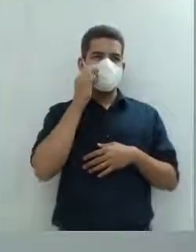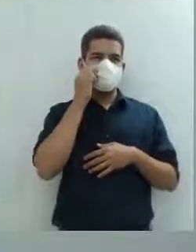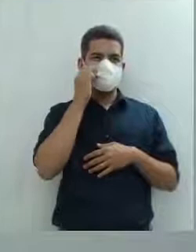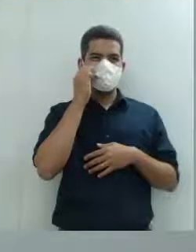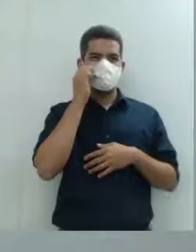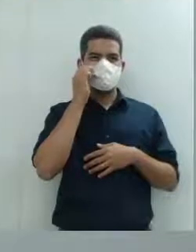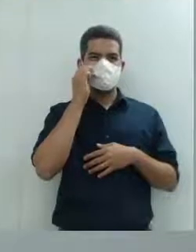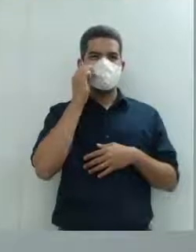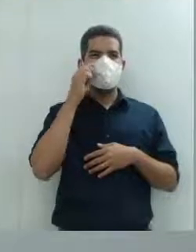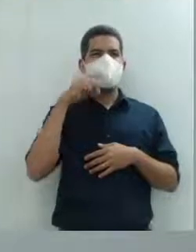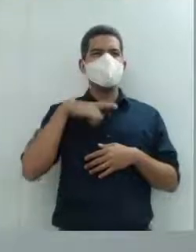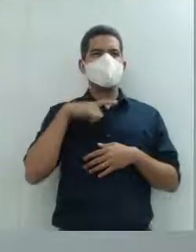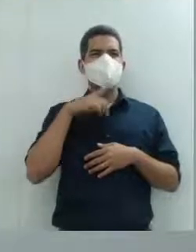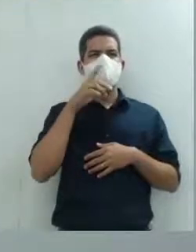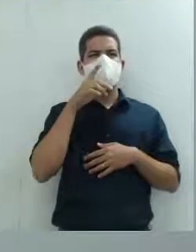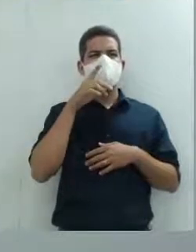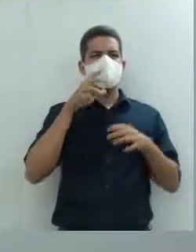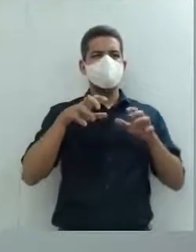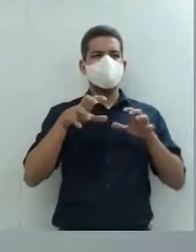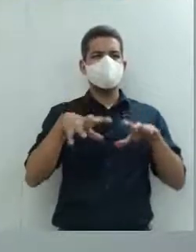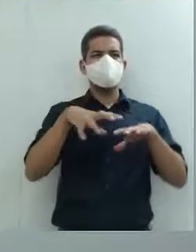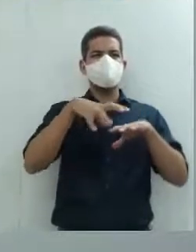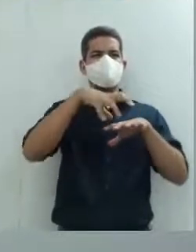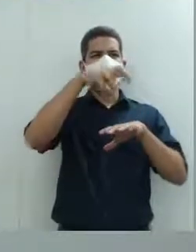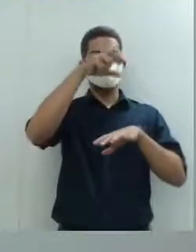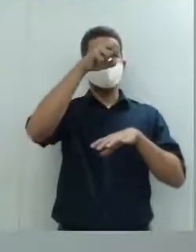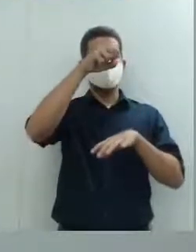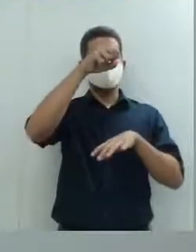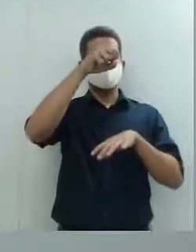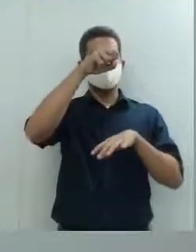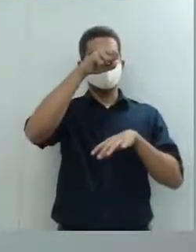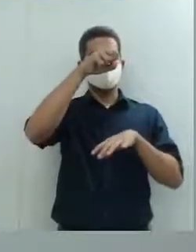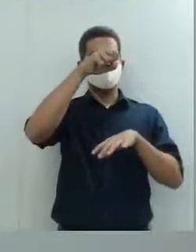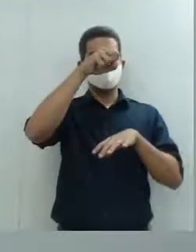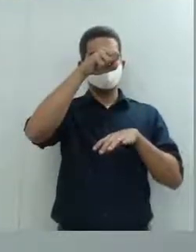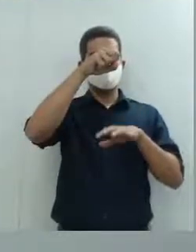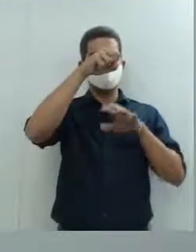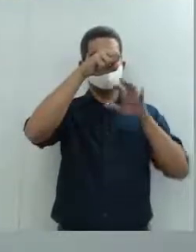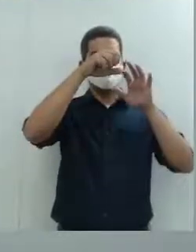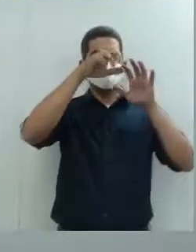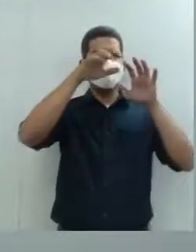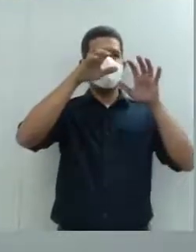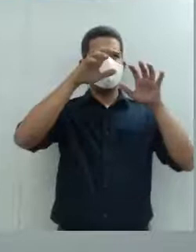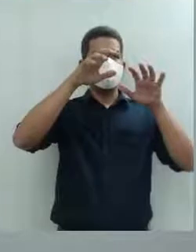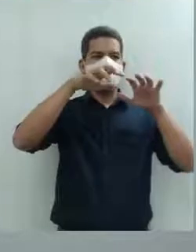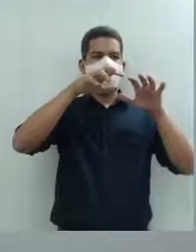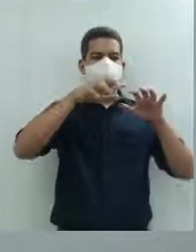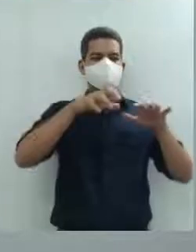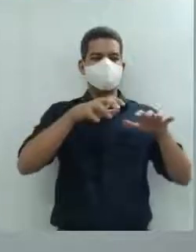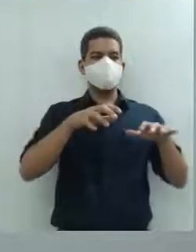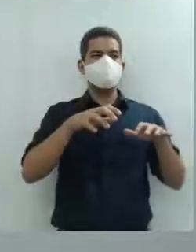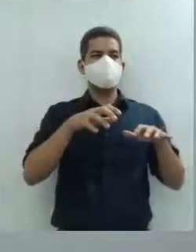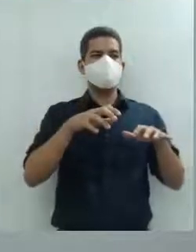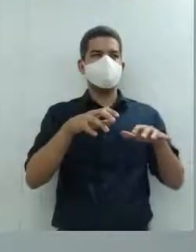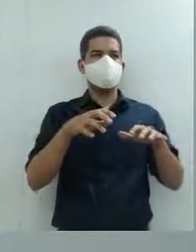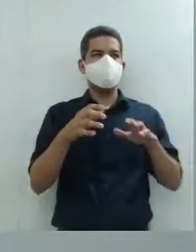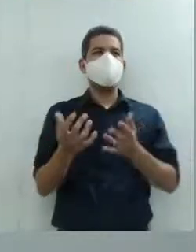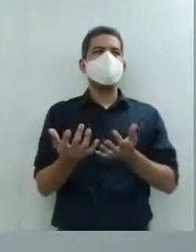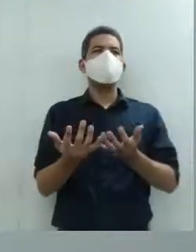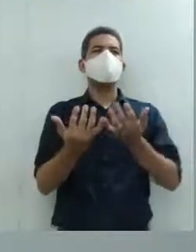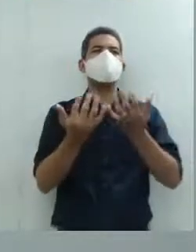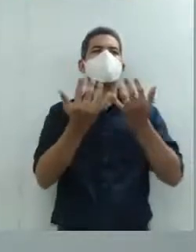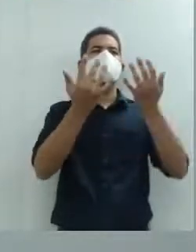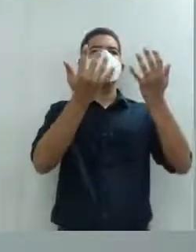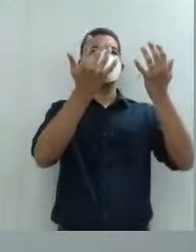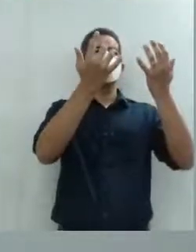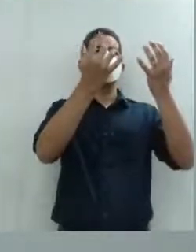vai subir. No que ela sobe, ela esfria. E aí a precipitação, se para tirar da água eu esquentei, evaporei,